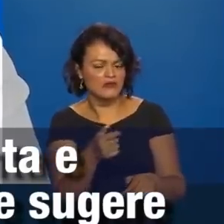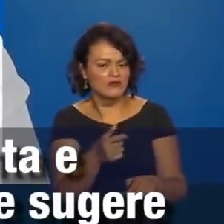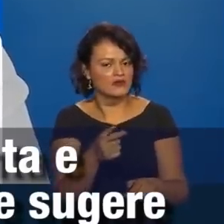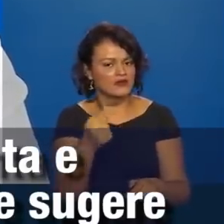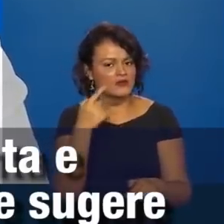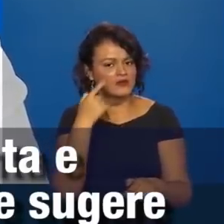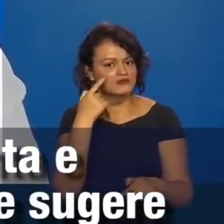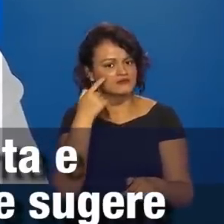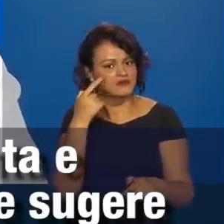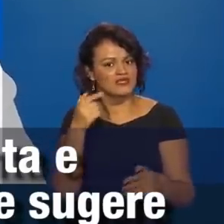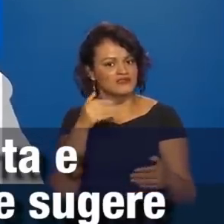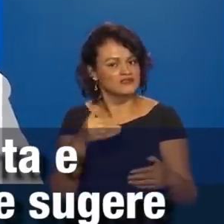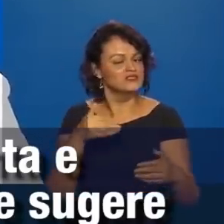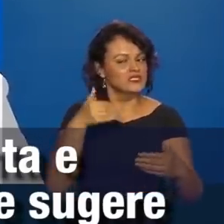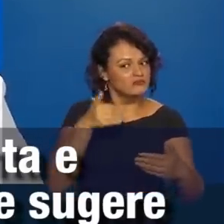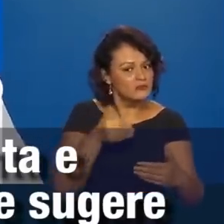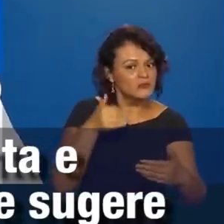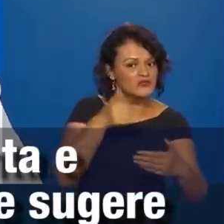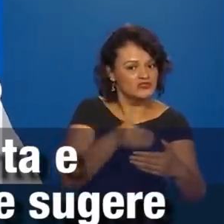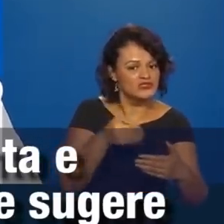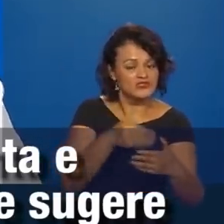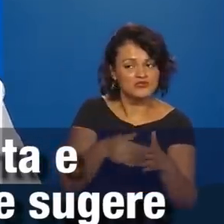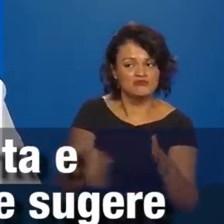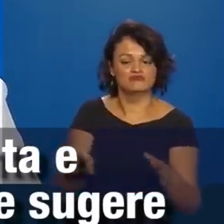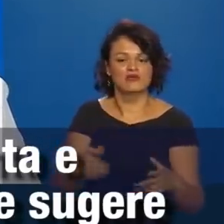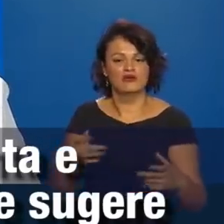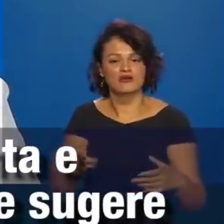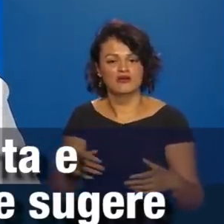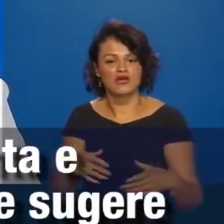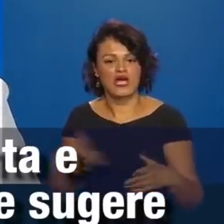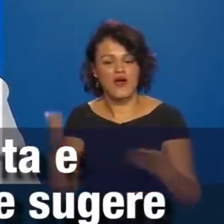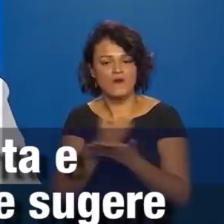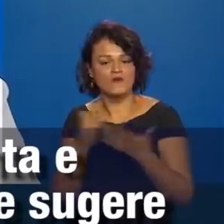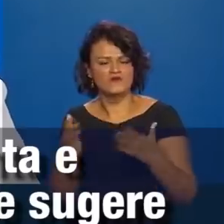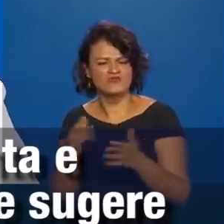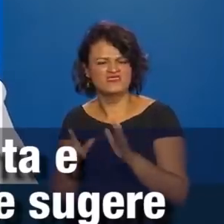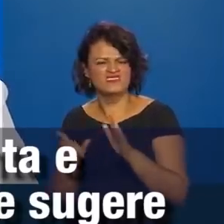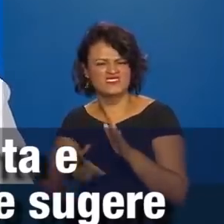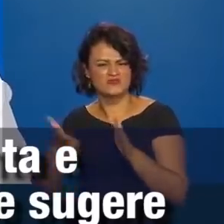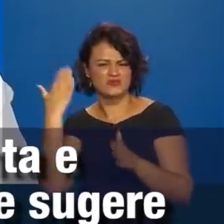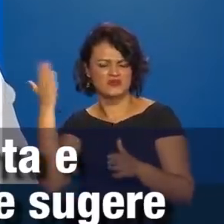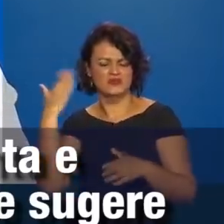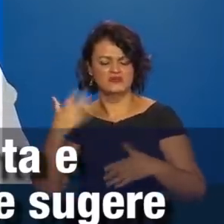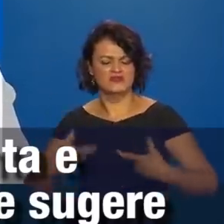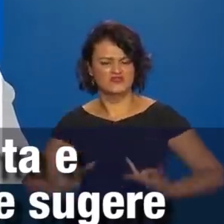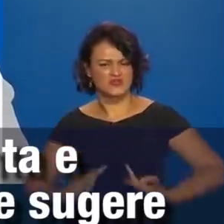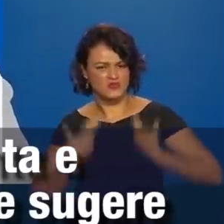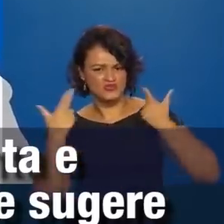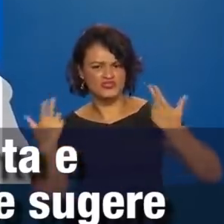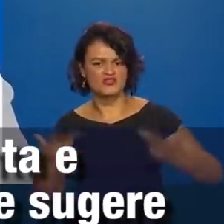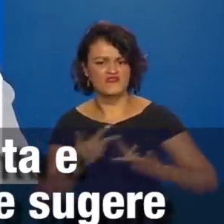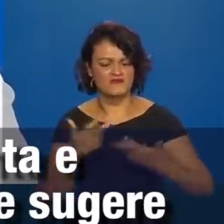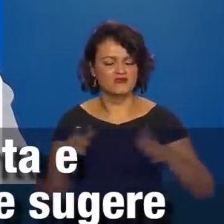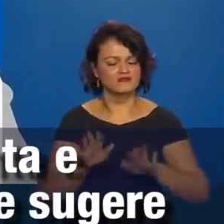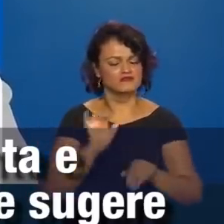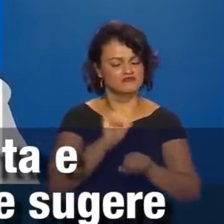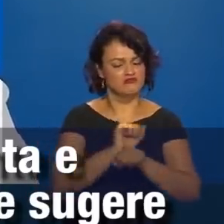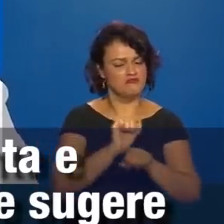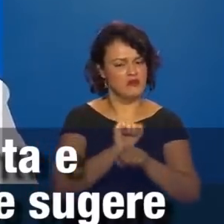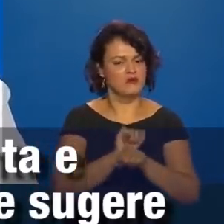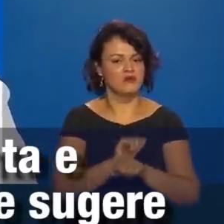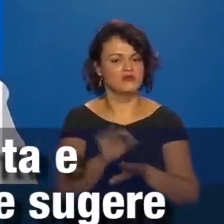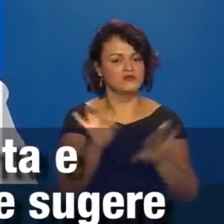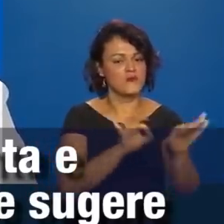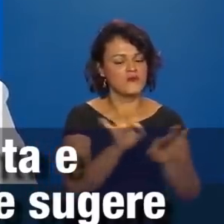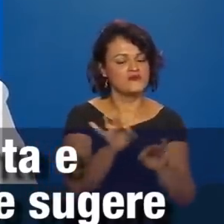a adiação, a postergação das cirurgias e procedimentos seletivos. Este é o momento de montar os leitos, se